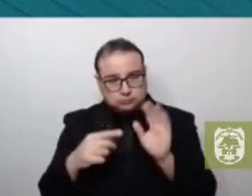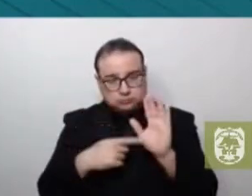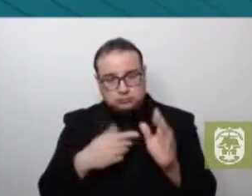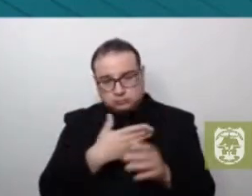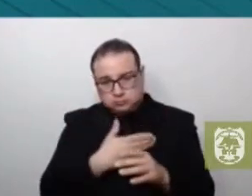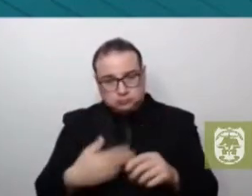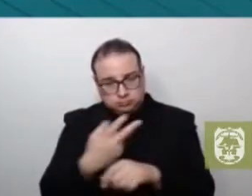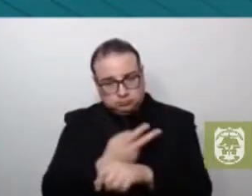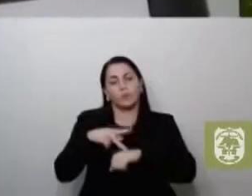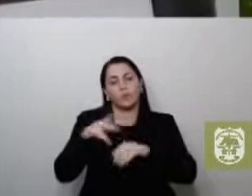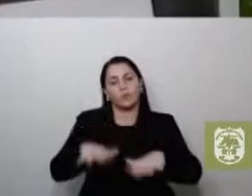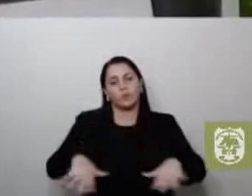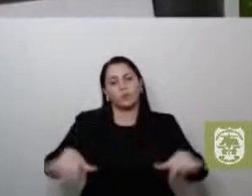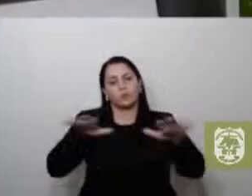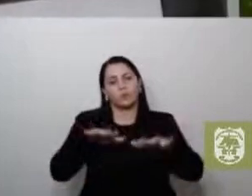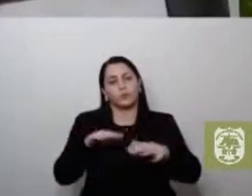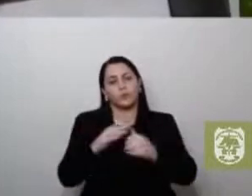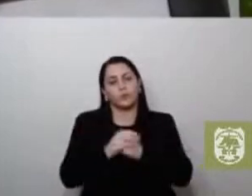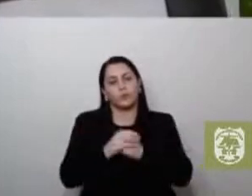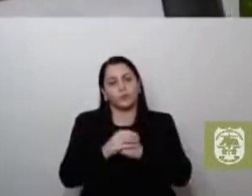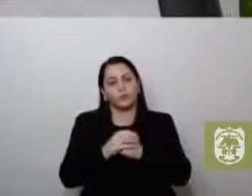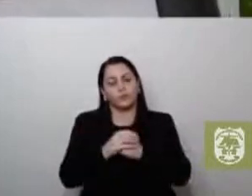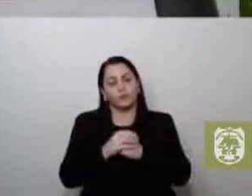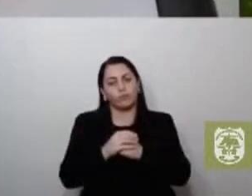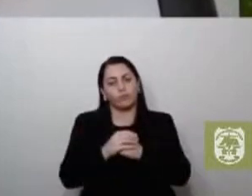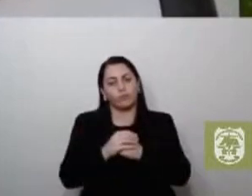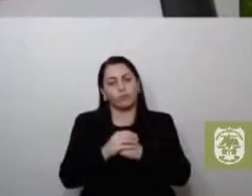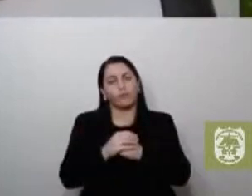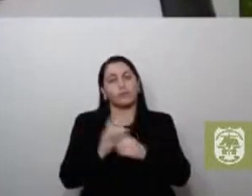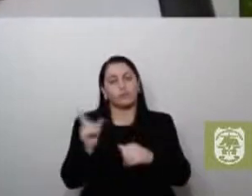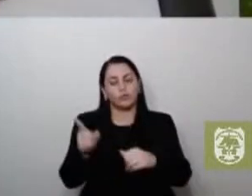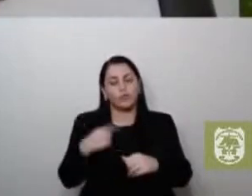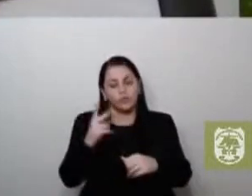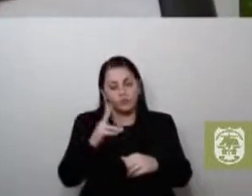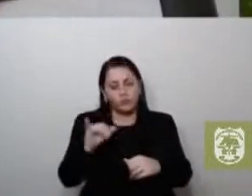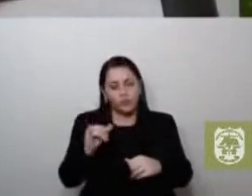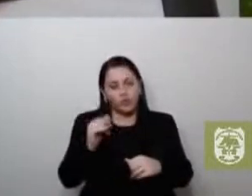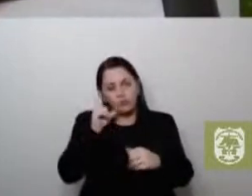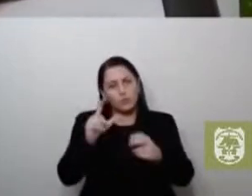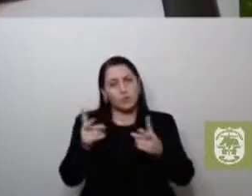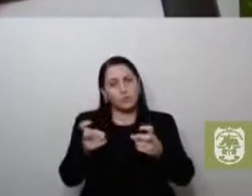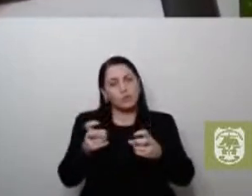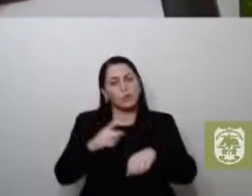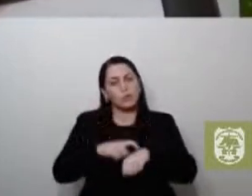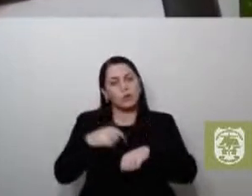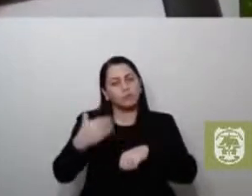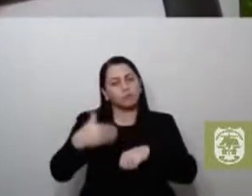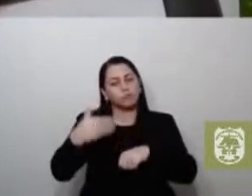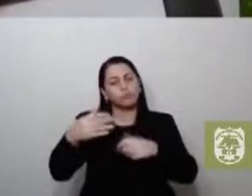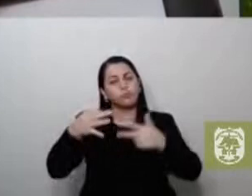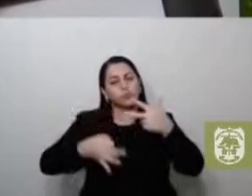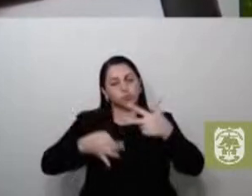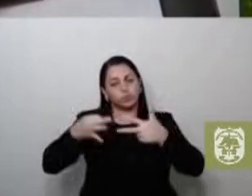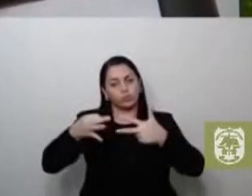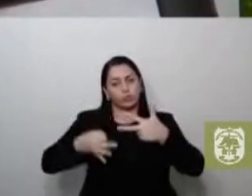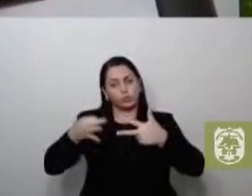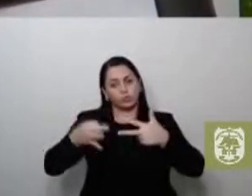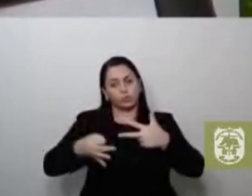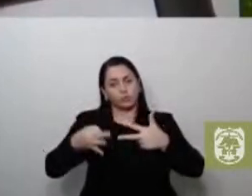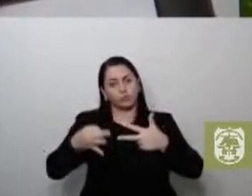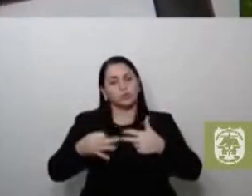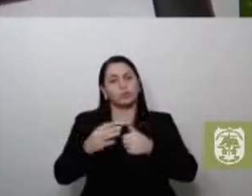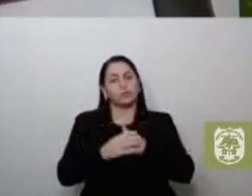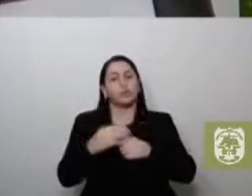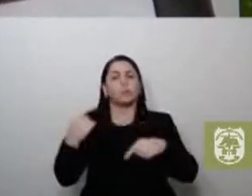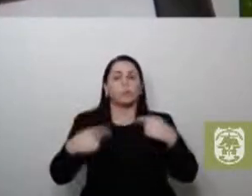de Direitos Humanos. Com o tempo, vamos perceber que o Poder Judiciário, ao apostar em